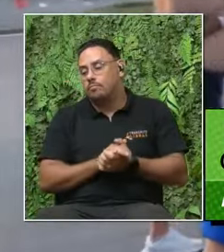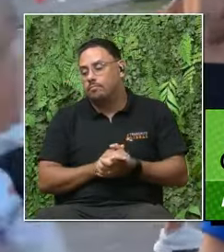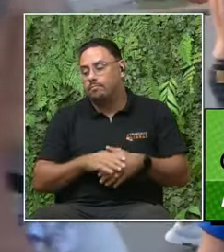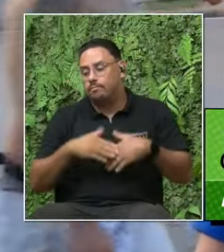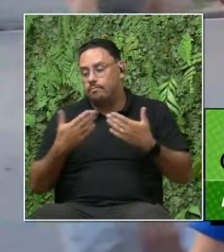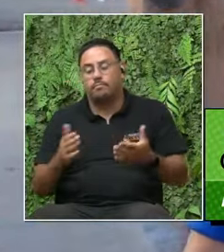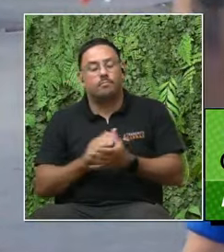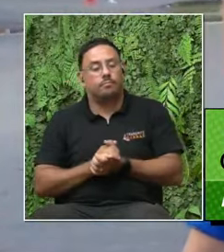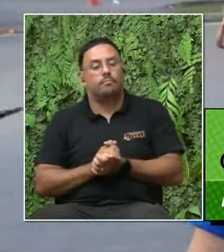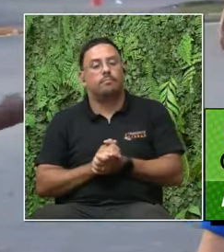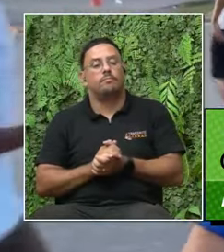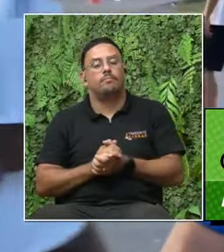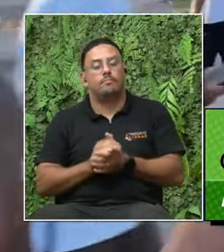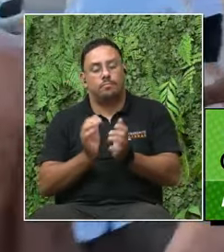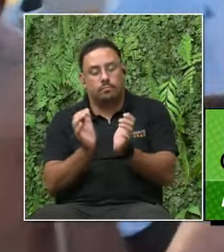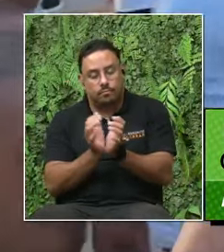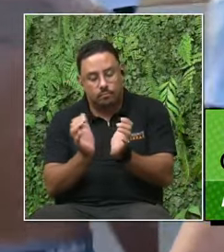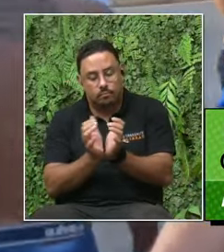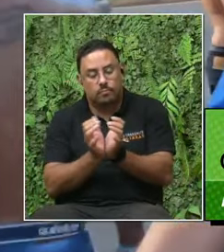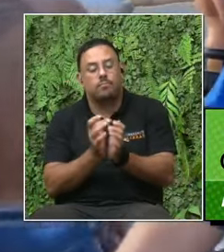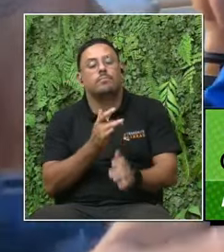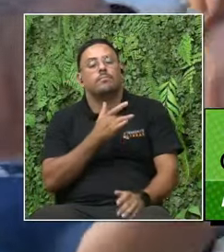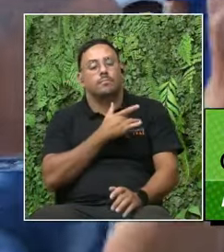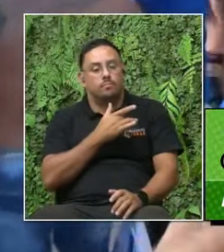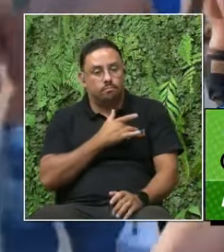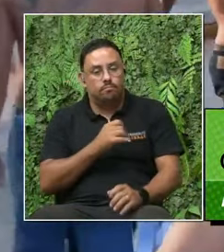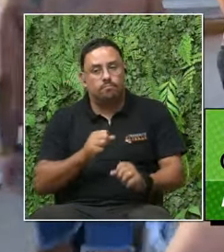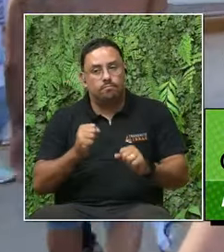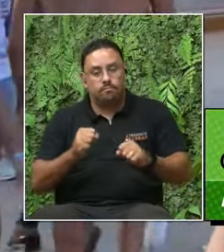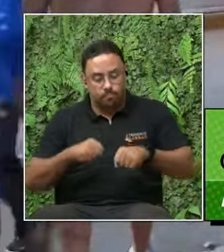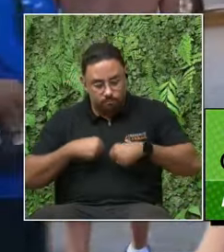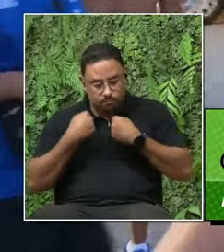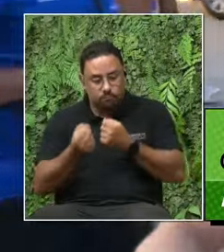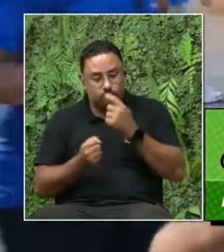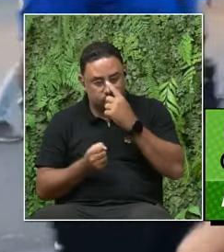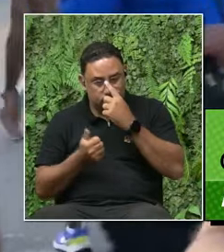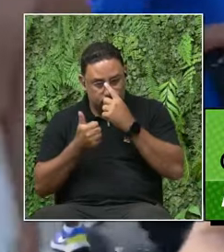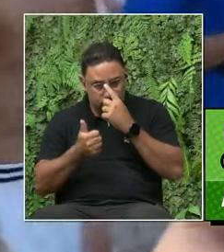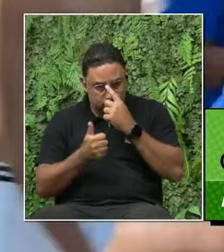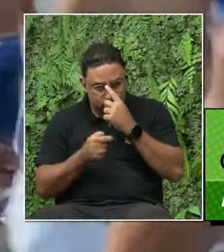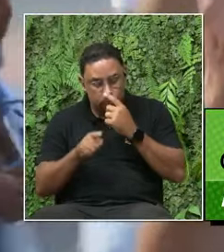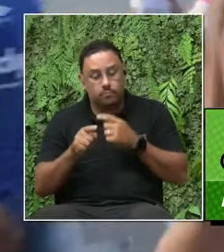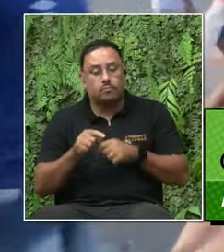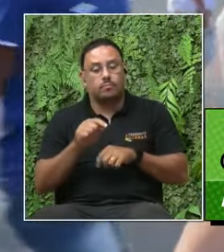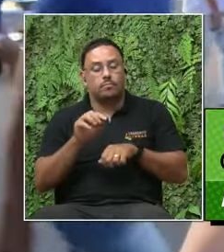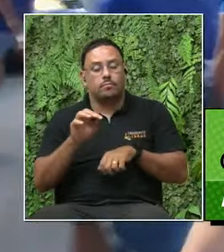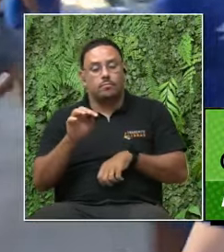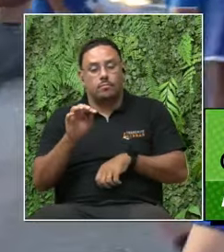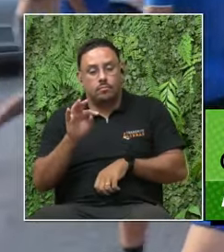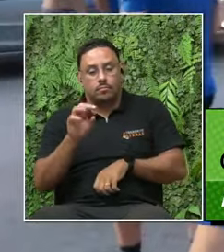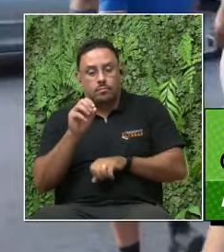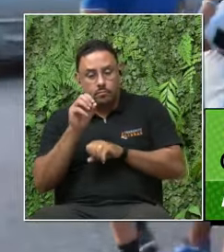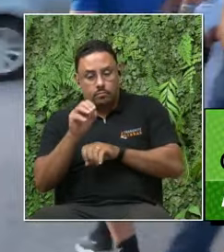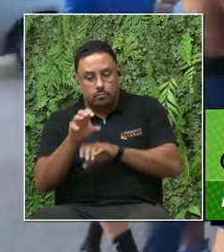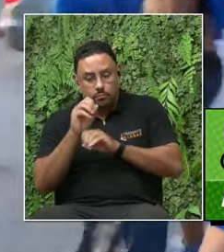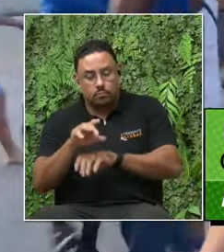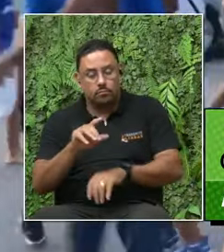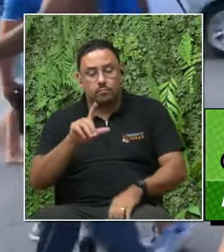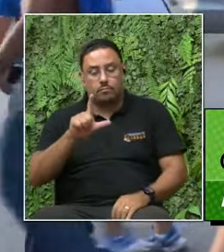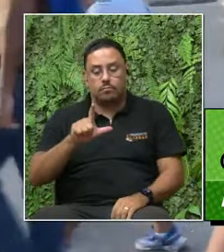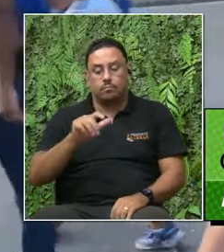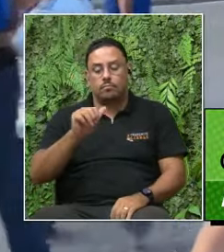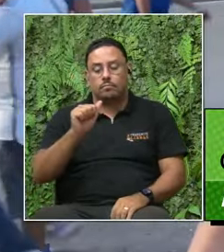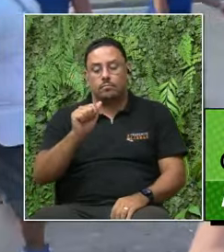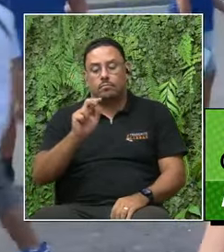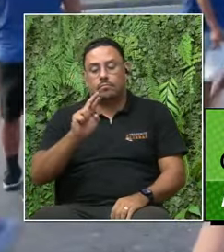então o time do Cruzeiro é um time até de guerreiro de bons jogadores mas esse técnico esse larcamon o